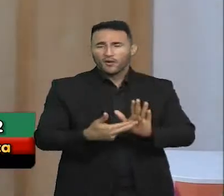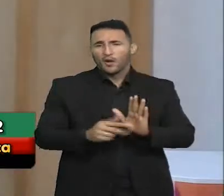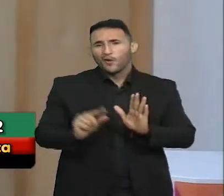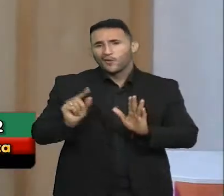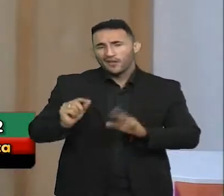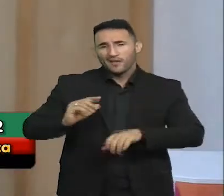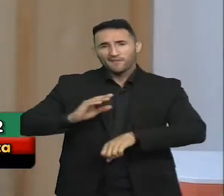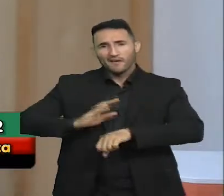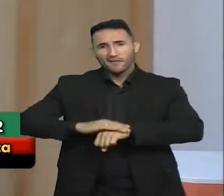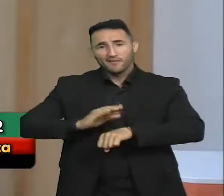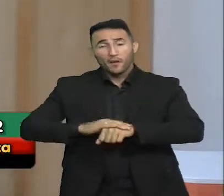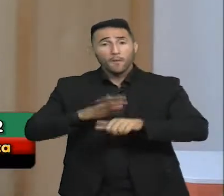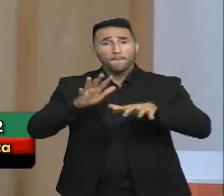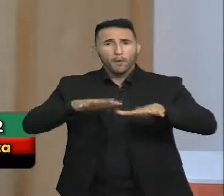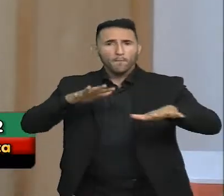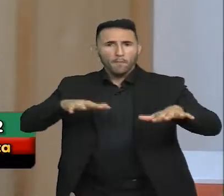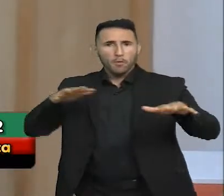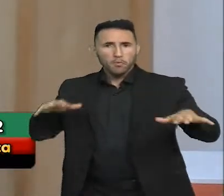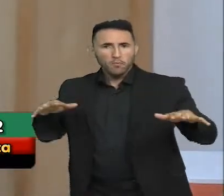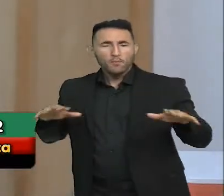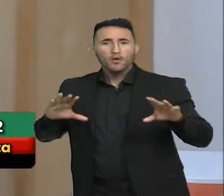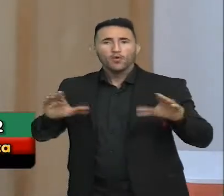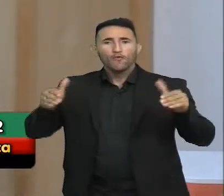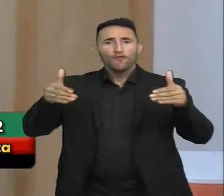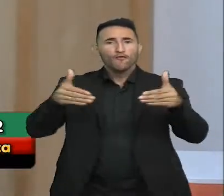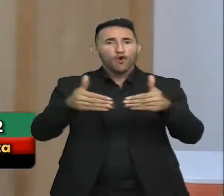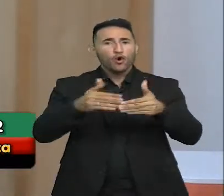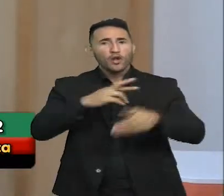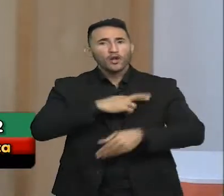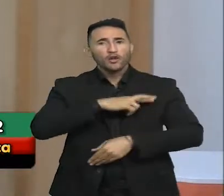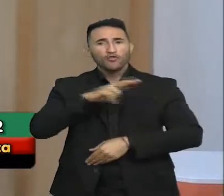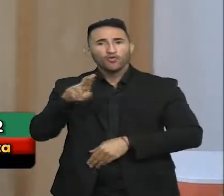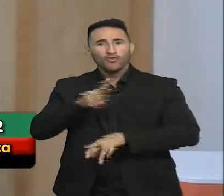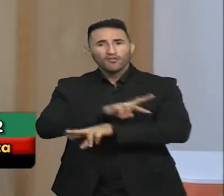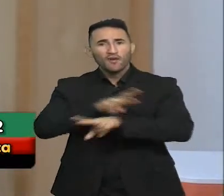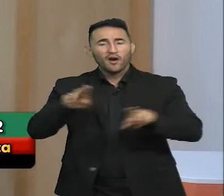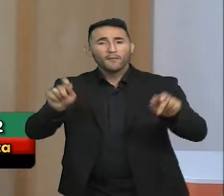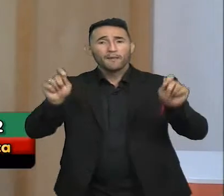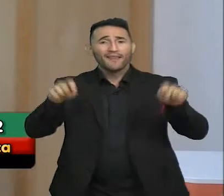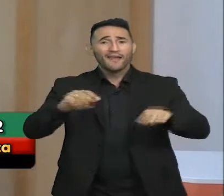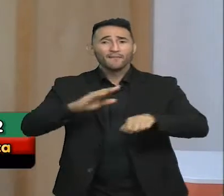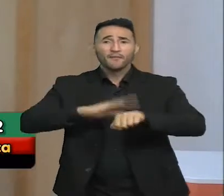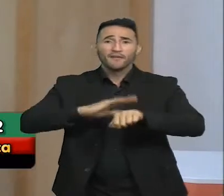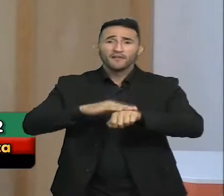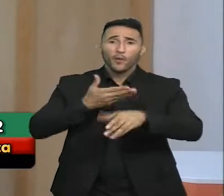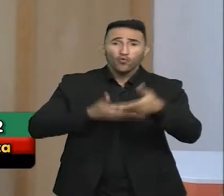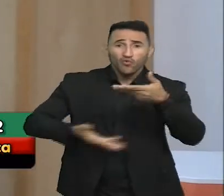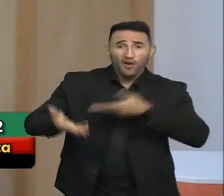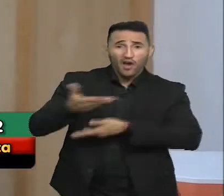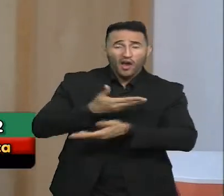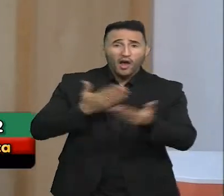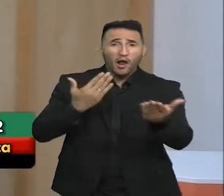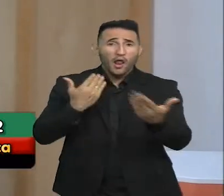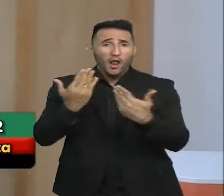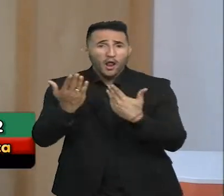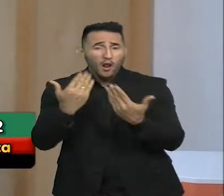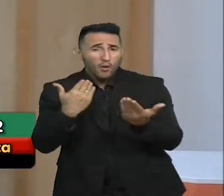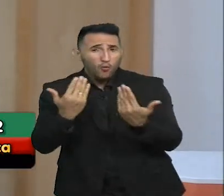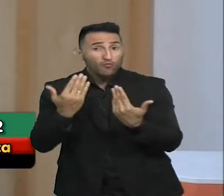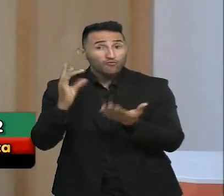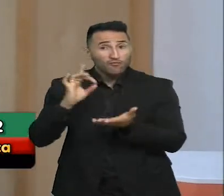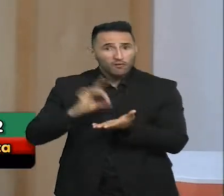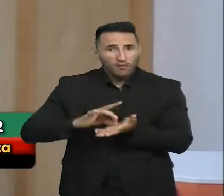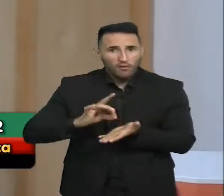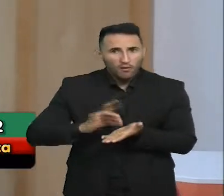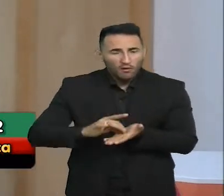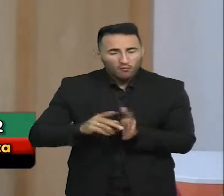nós criarmos um movimento, verdadeiramente um fórum interreligioso para o diálogo interreligioso. Formar um fórum